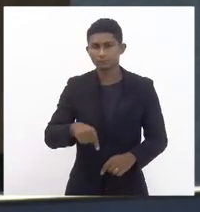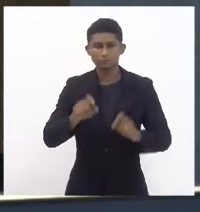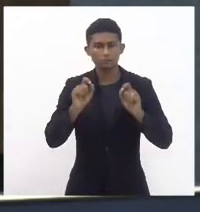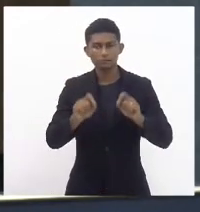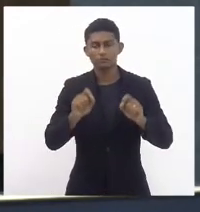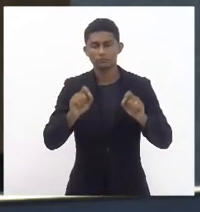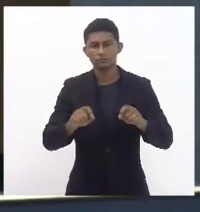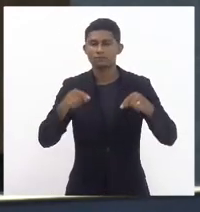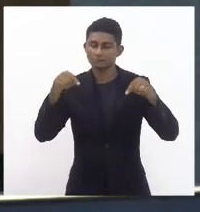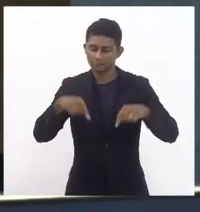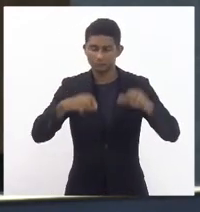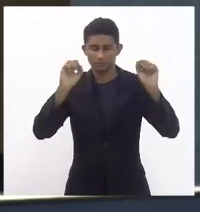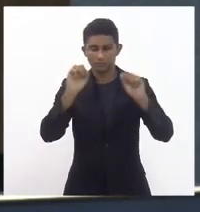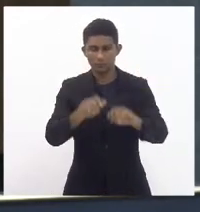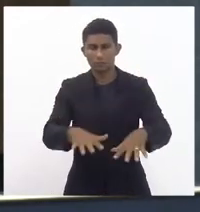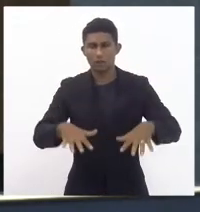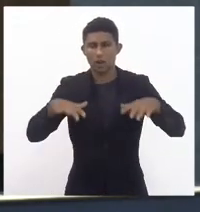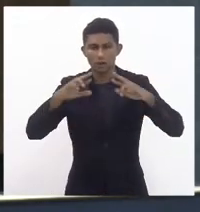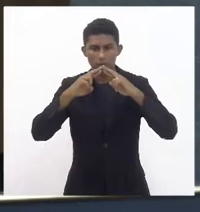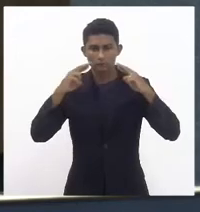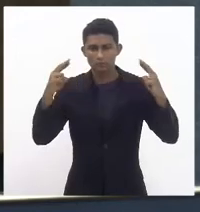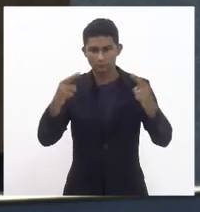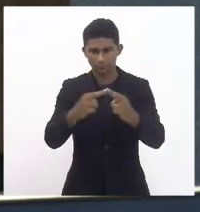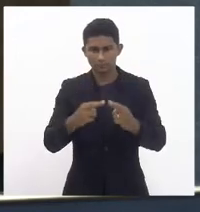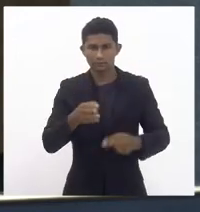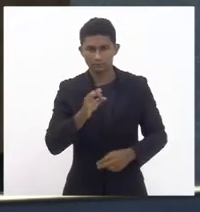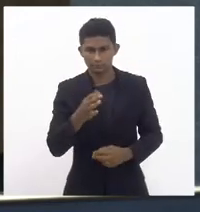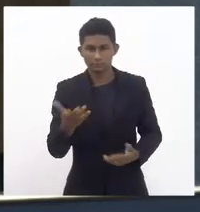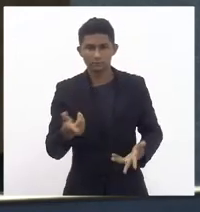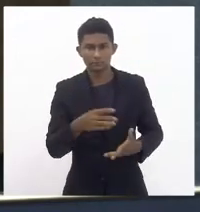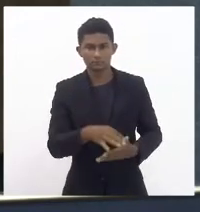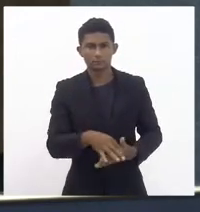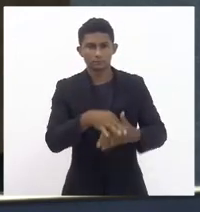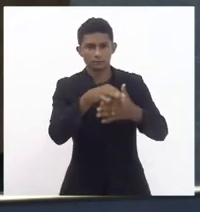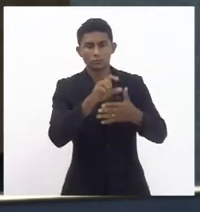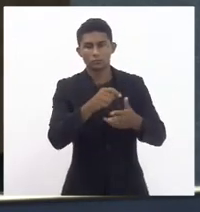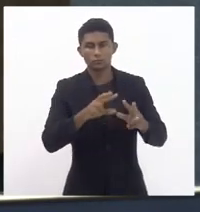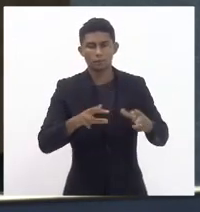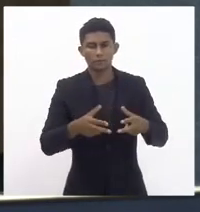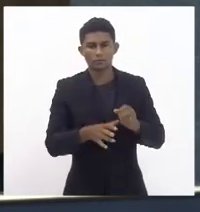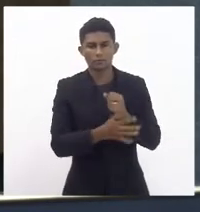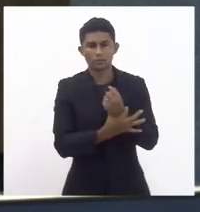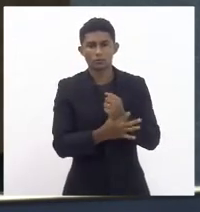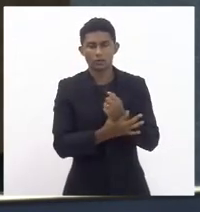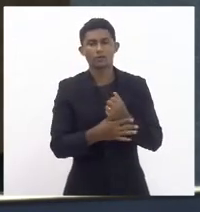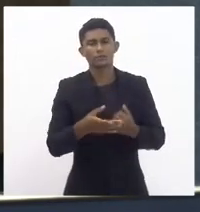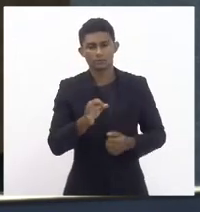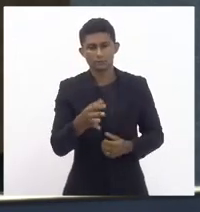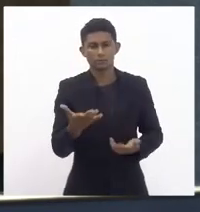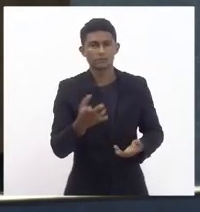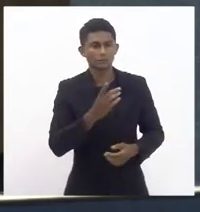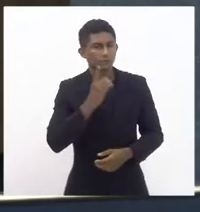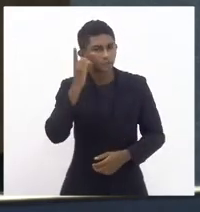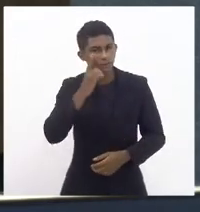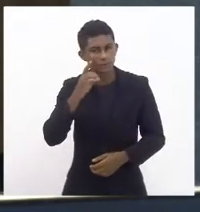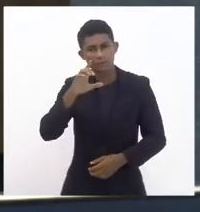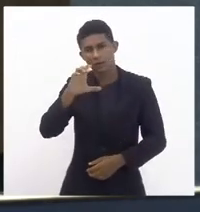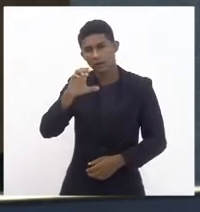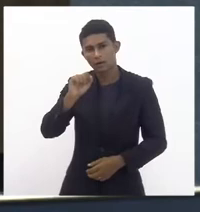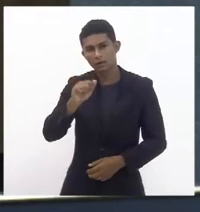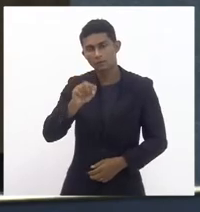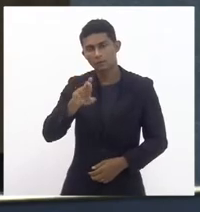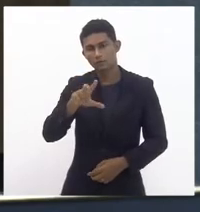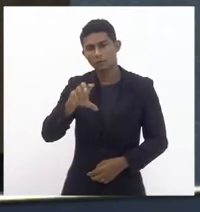uma belíssima audiência pública que foi conduzida pela comissão de Segurança Pública presidida pelo deputado Carlos